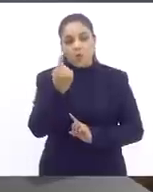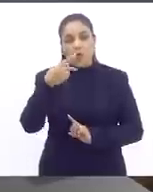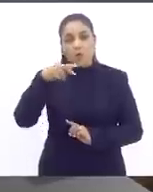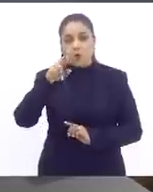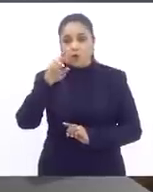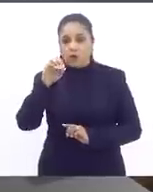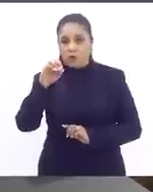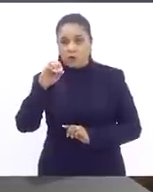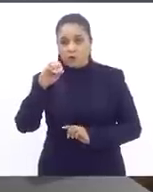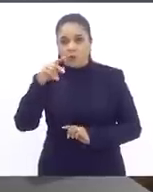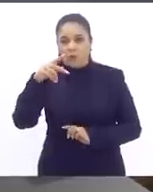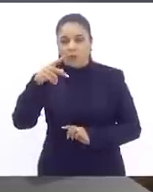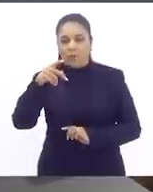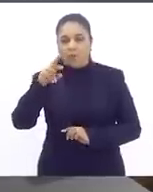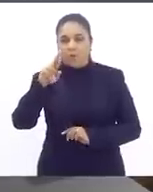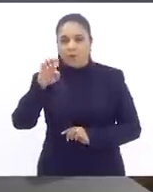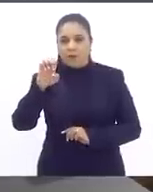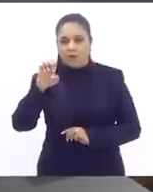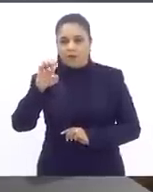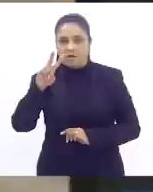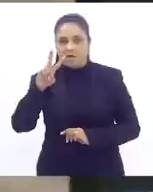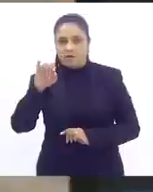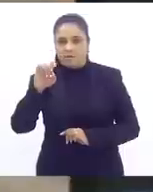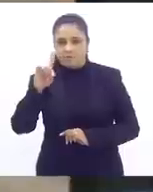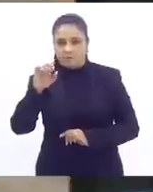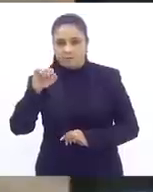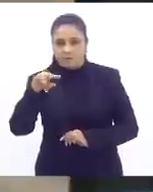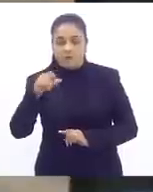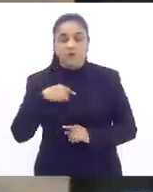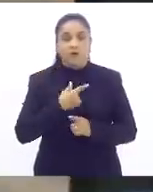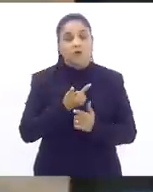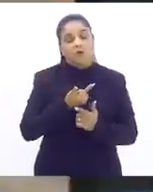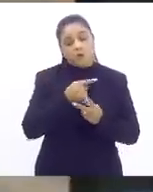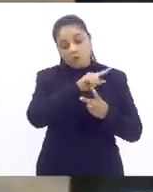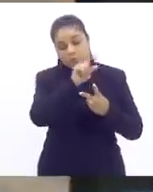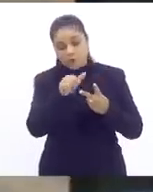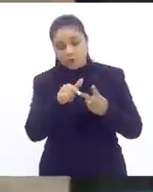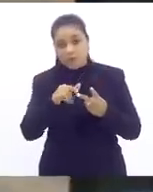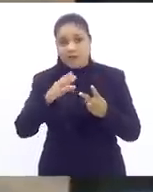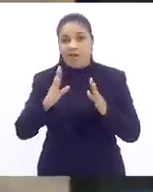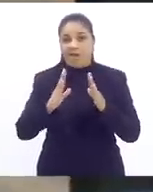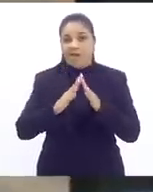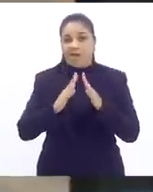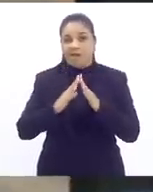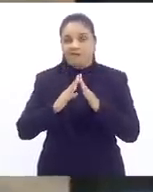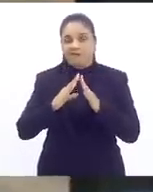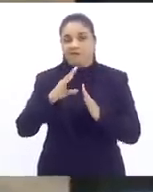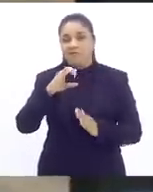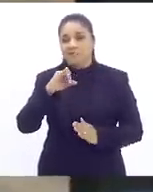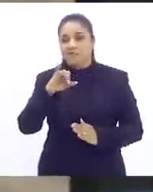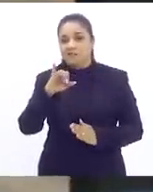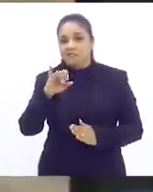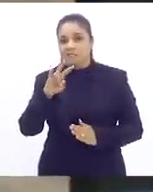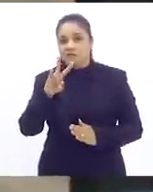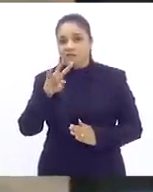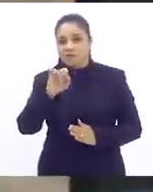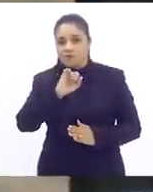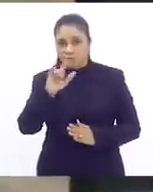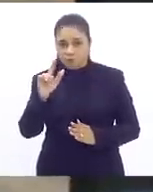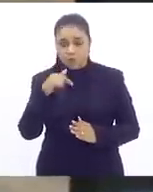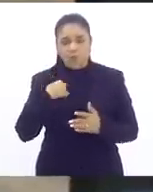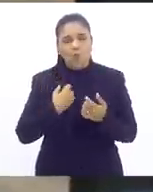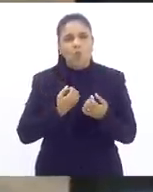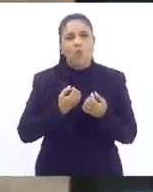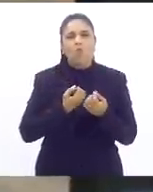outra com relação a casa civil foi falado com relação a o tempo em que vai levar